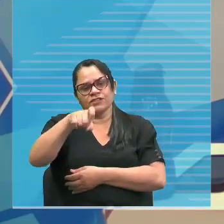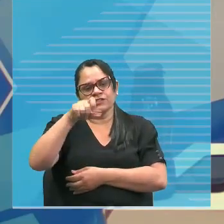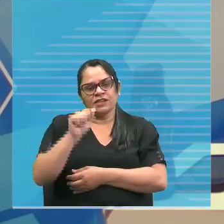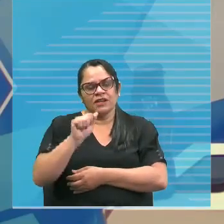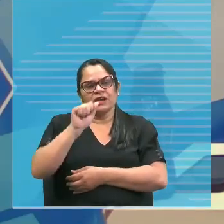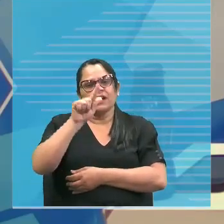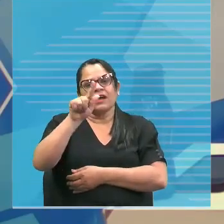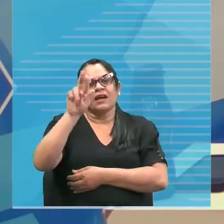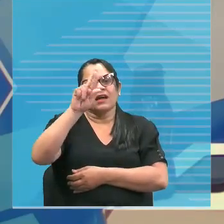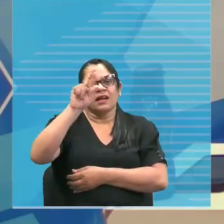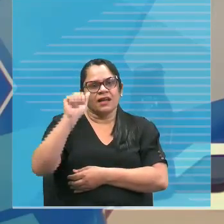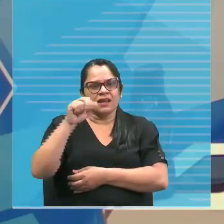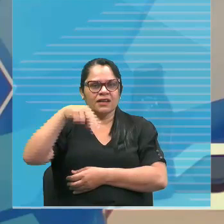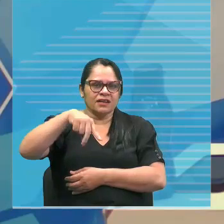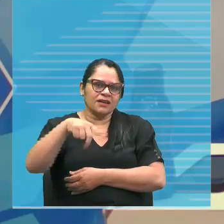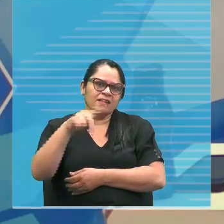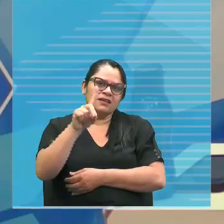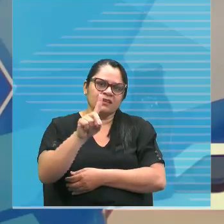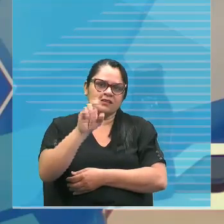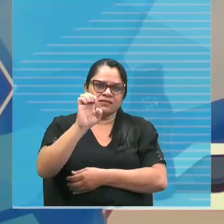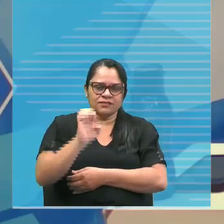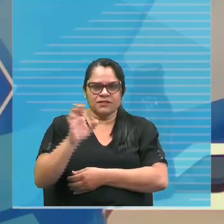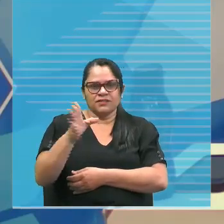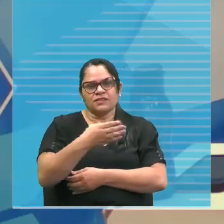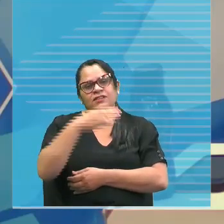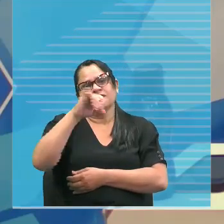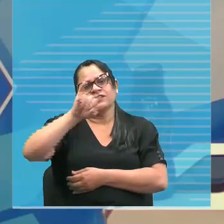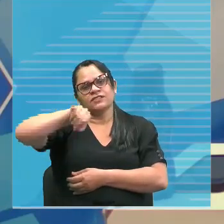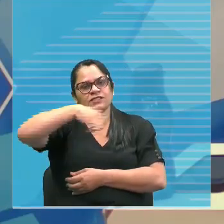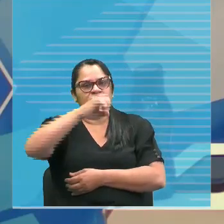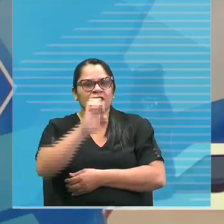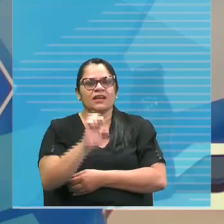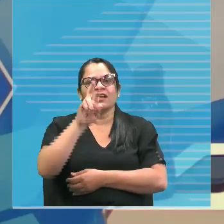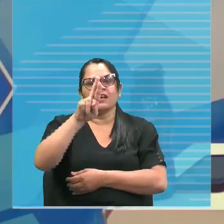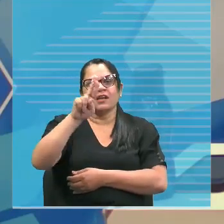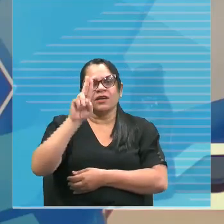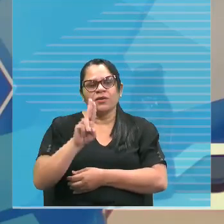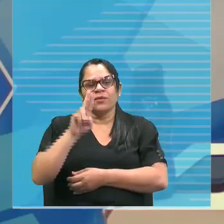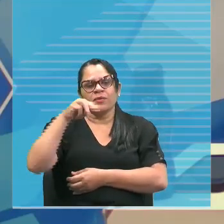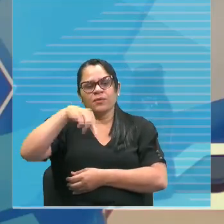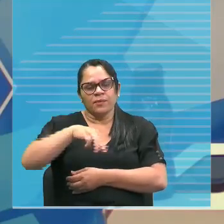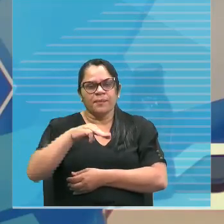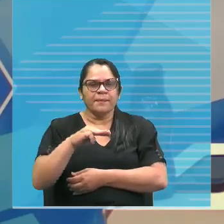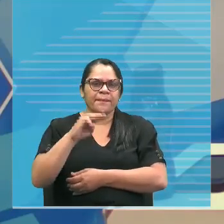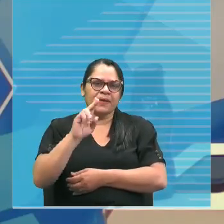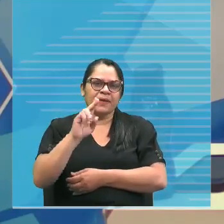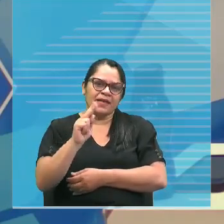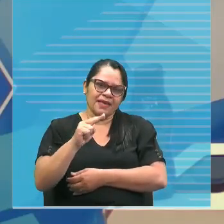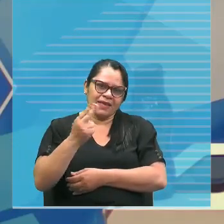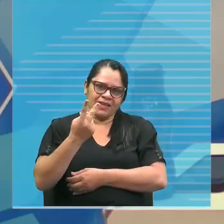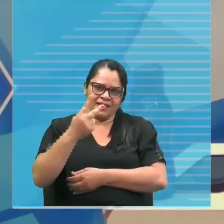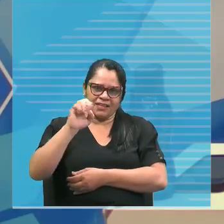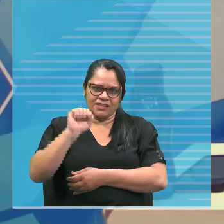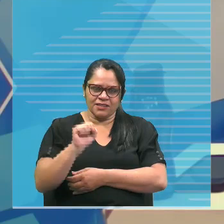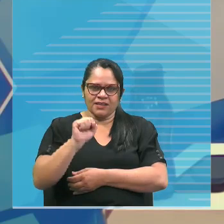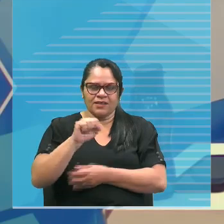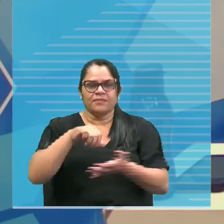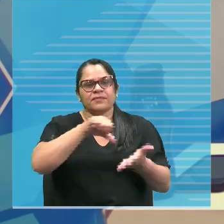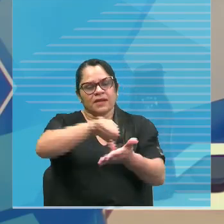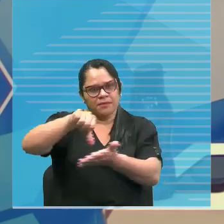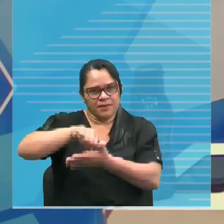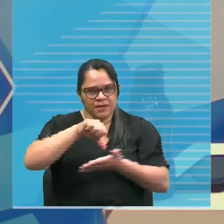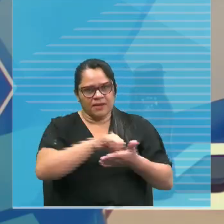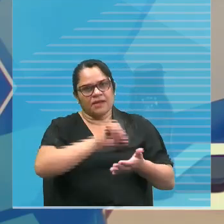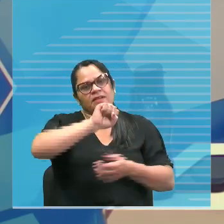pessoal de geromenha Ribeiro Gonçalves tem três turmas o pessoal de São Lourenço do